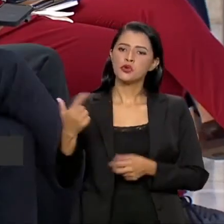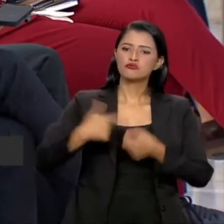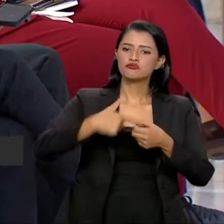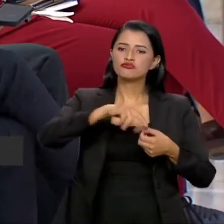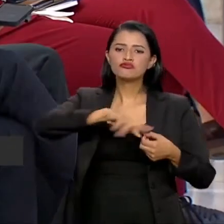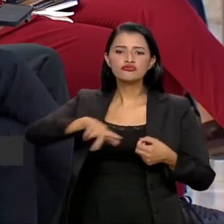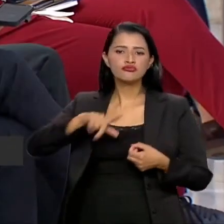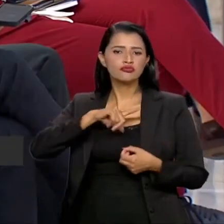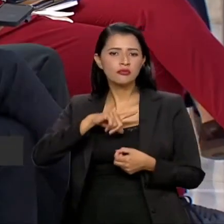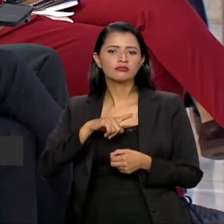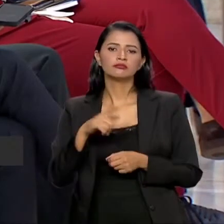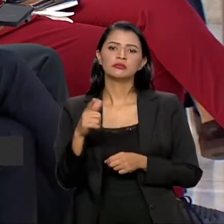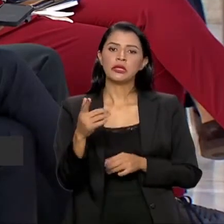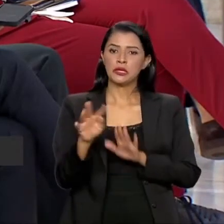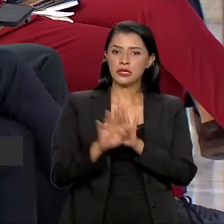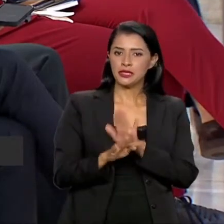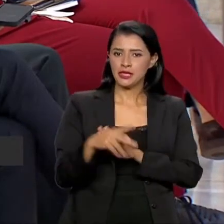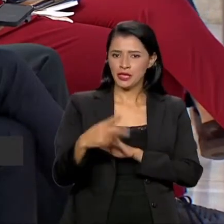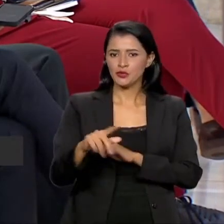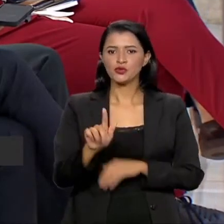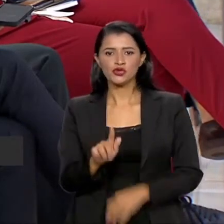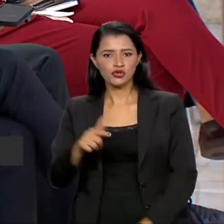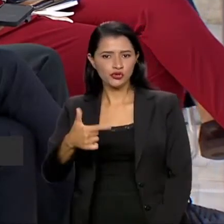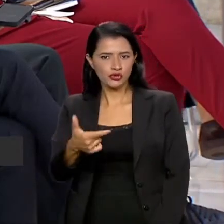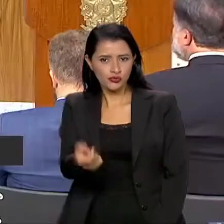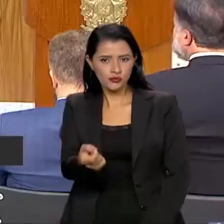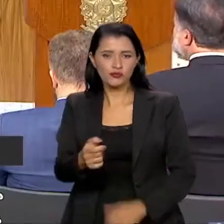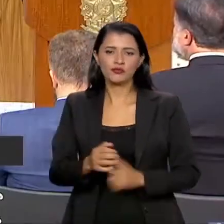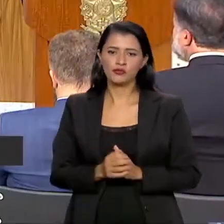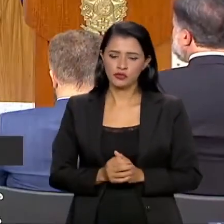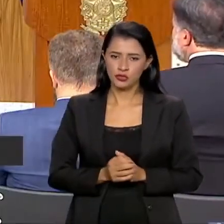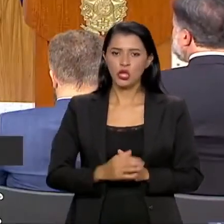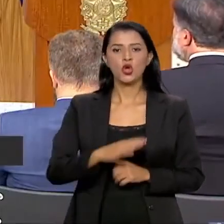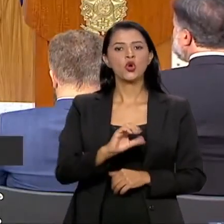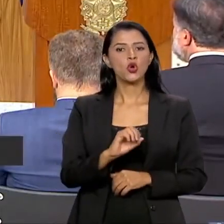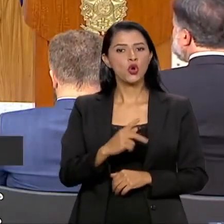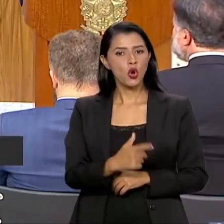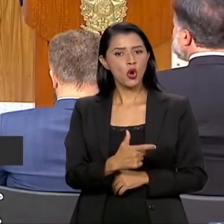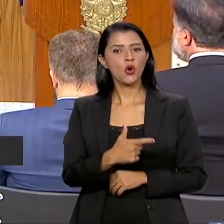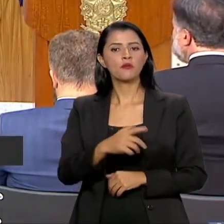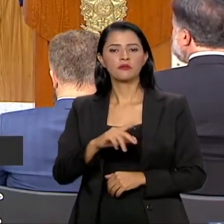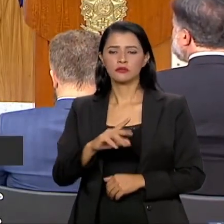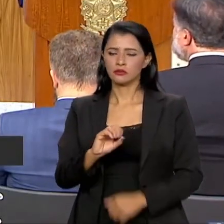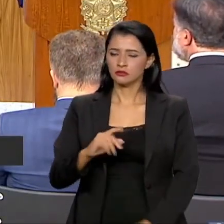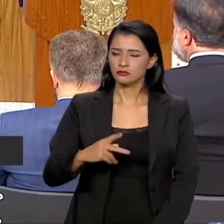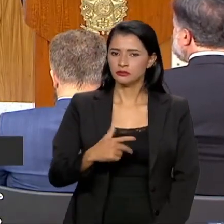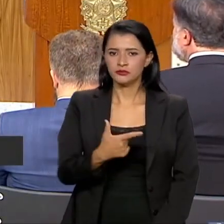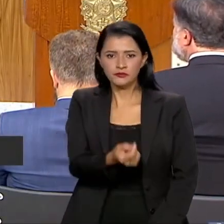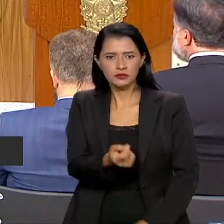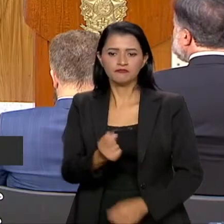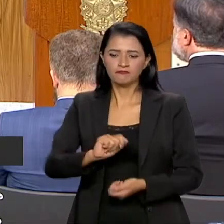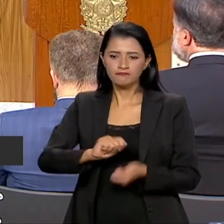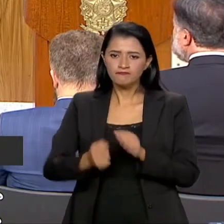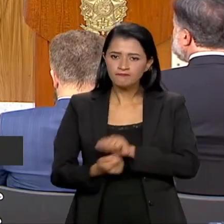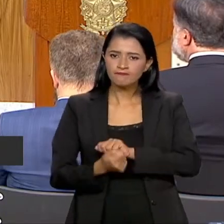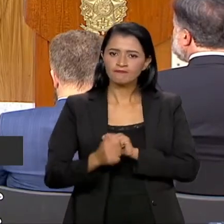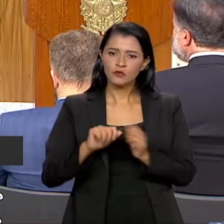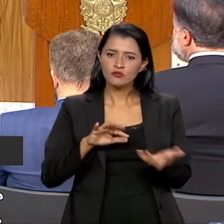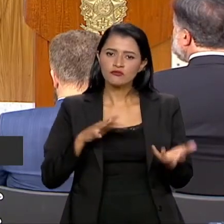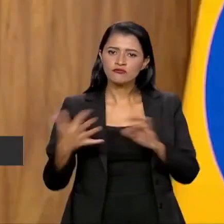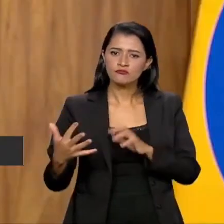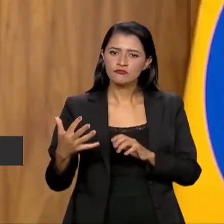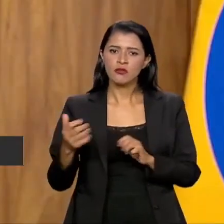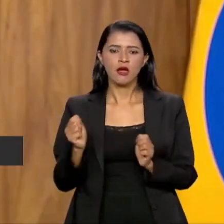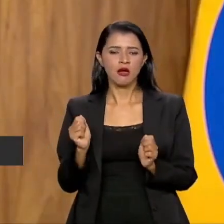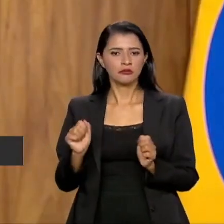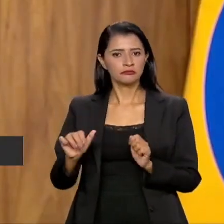biocombustíveis, contexto do G20, da COP20, adaptação climática, ação